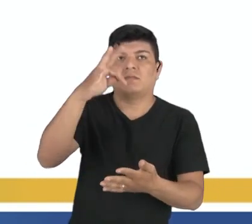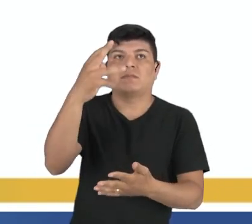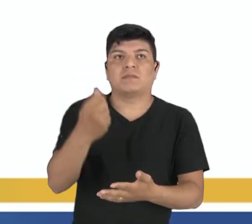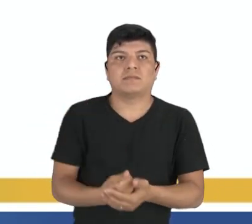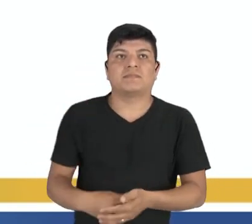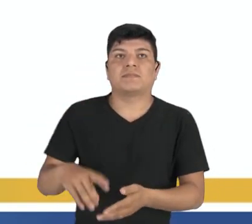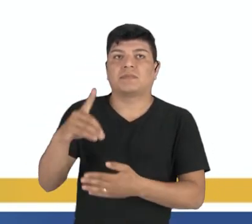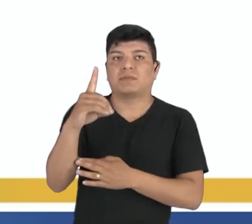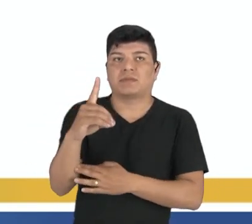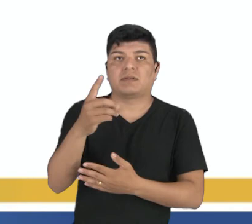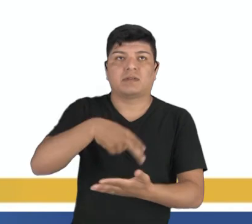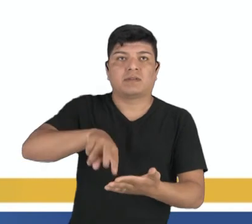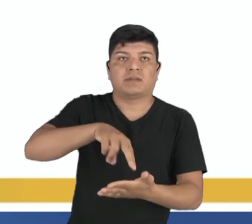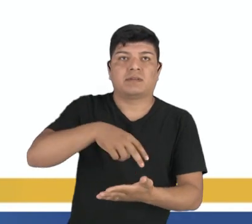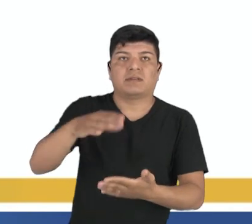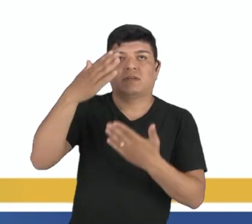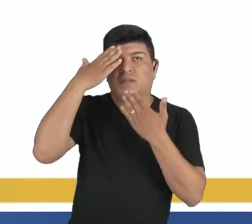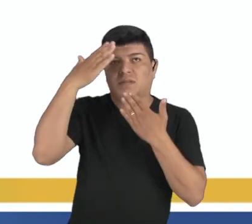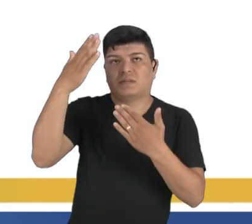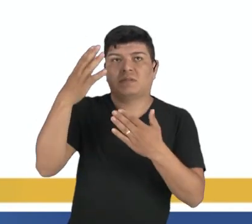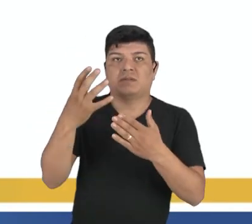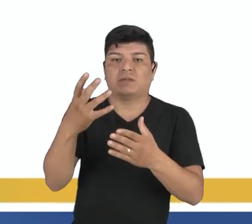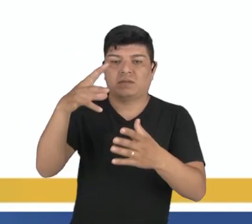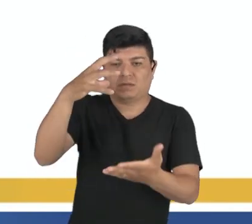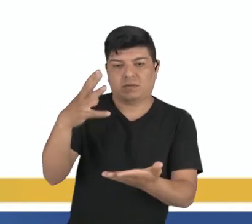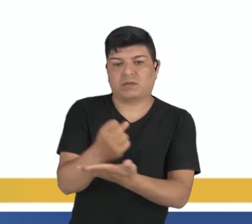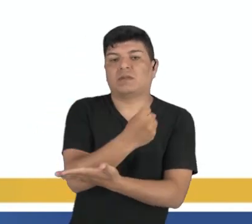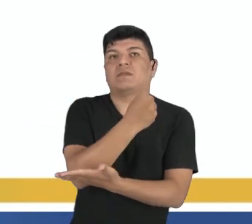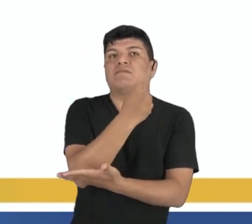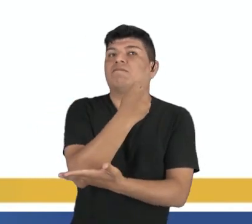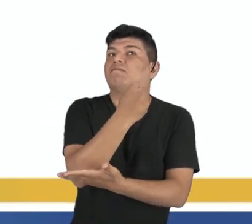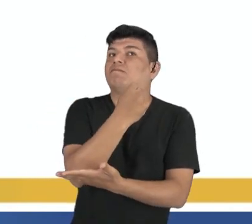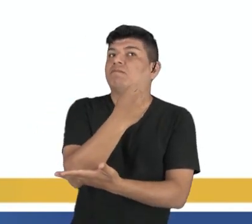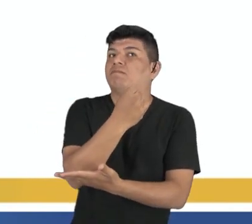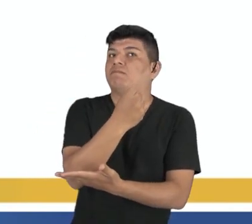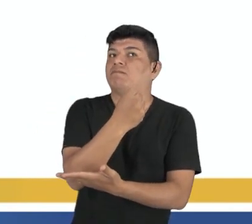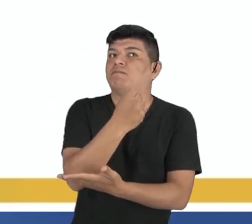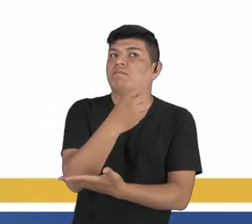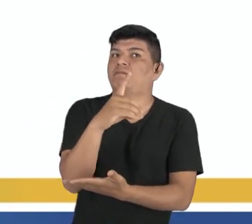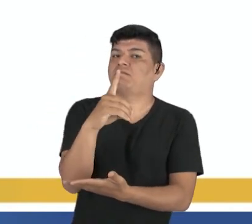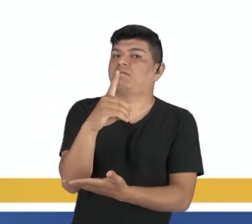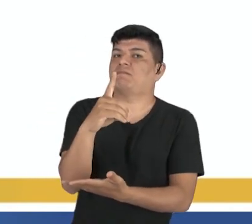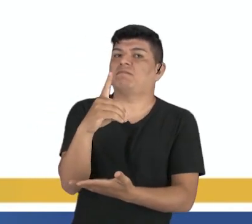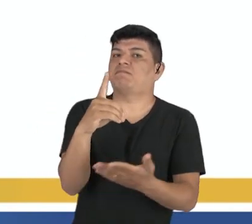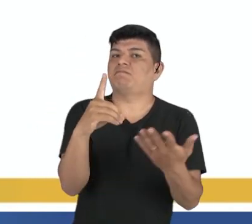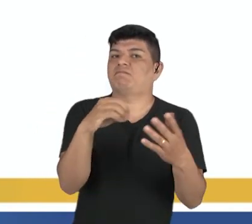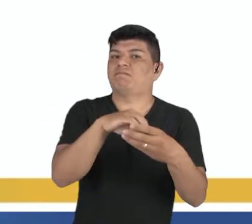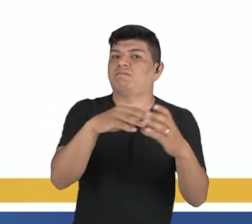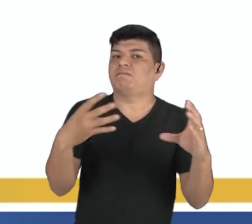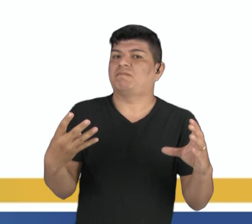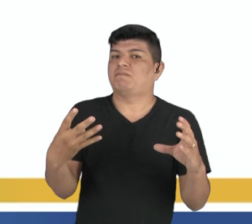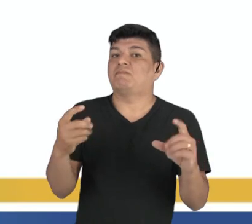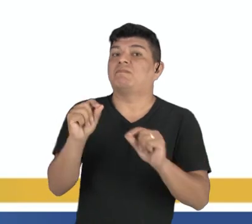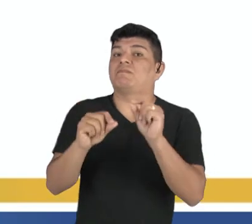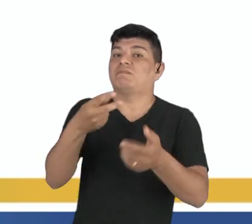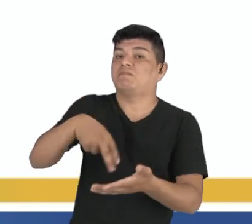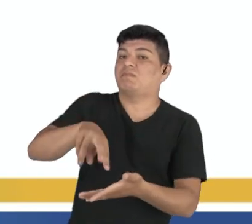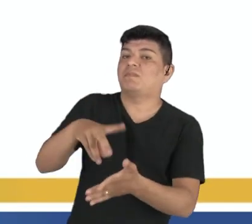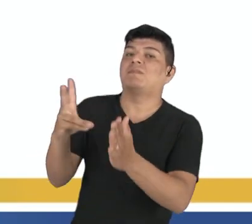africanas. D. Dançar para agradecer pela colheita? A letra D nós vimos que é característica das